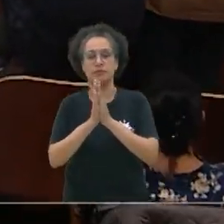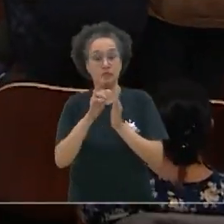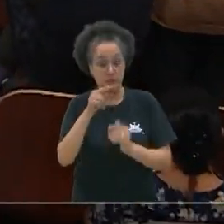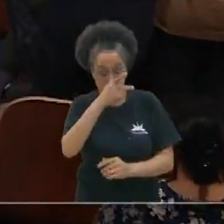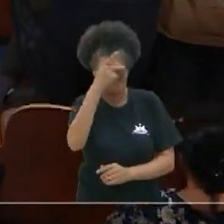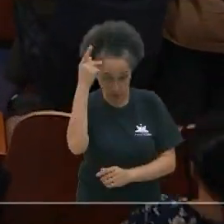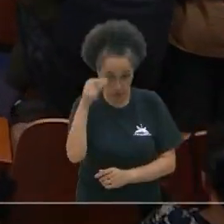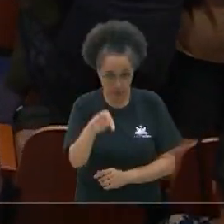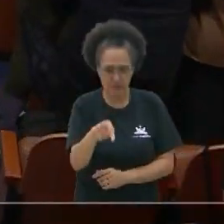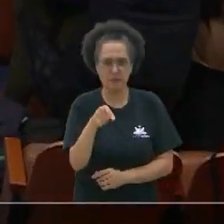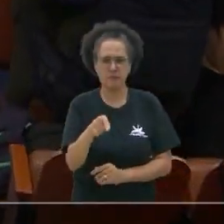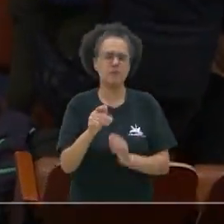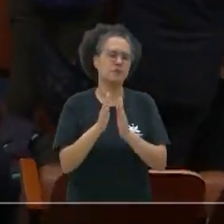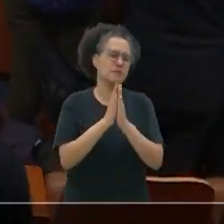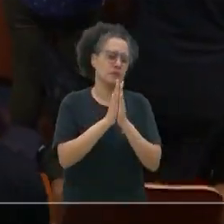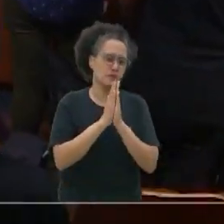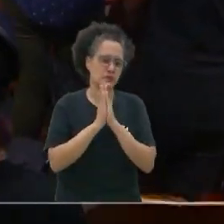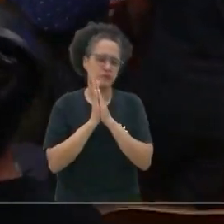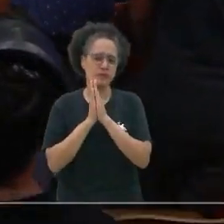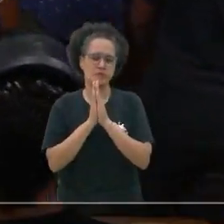pessoas.